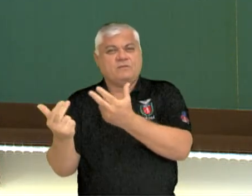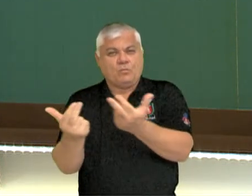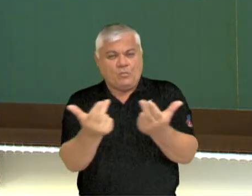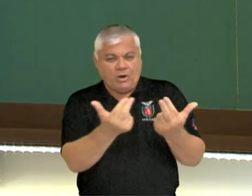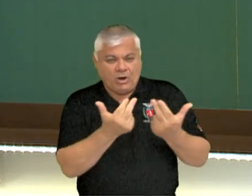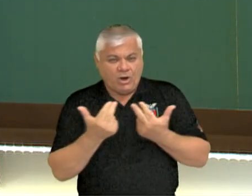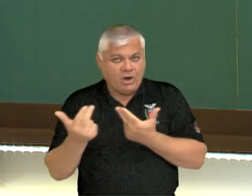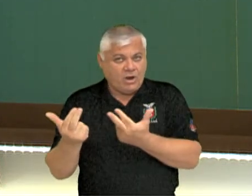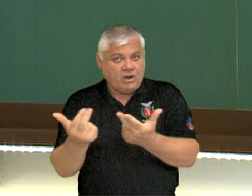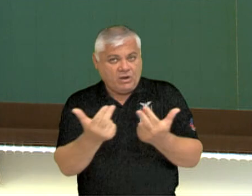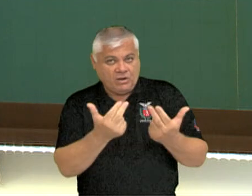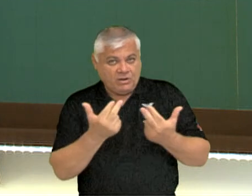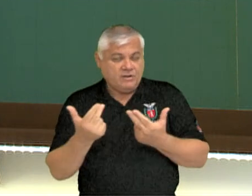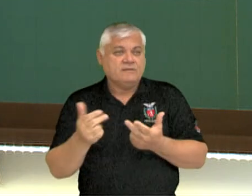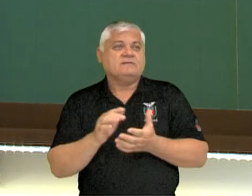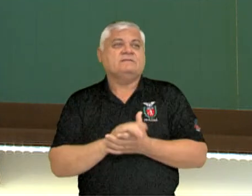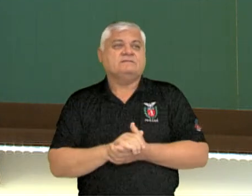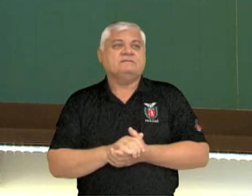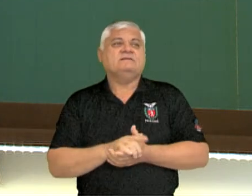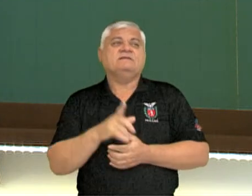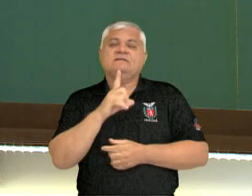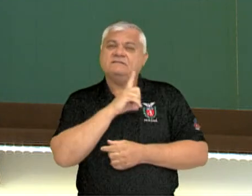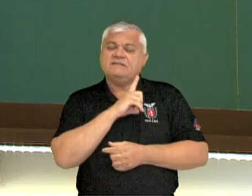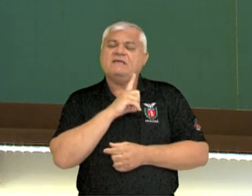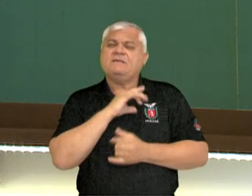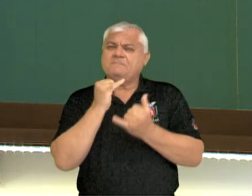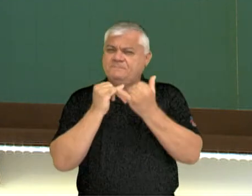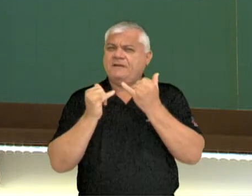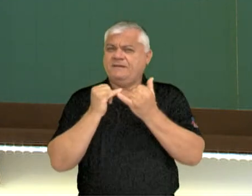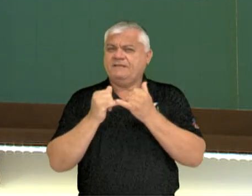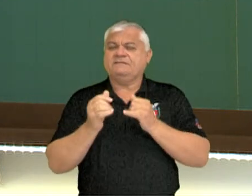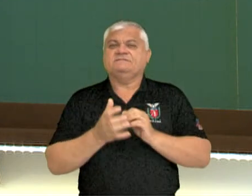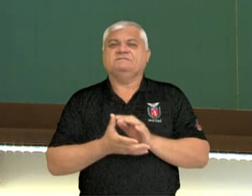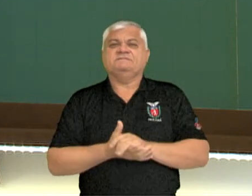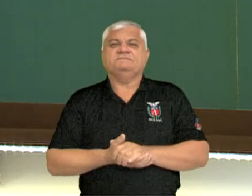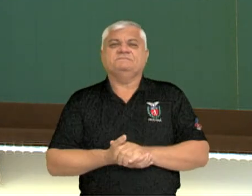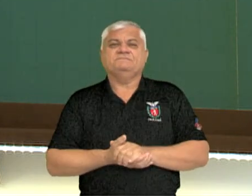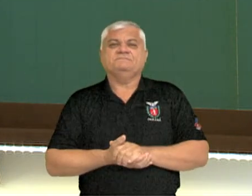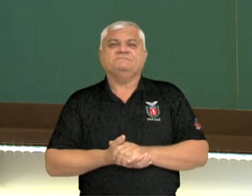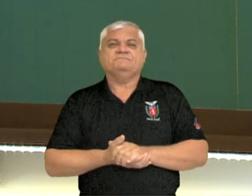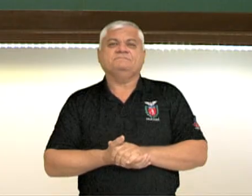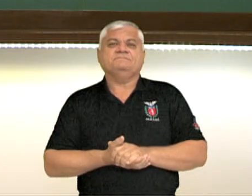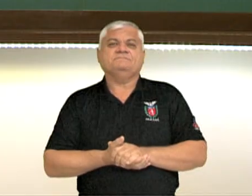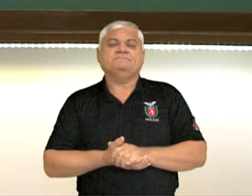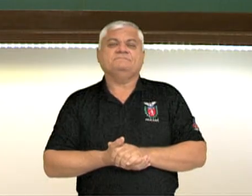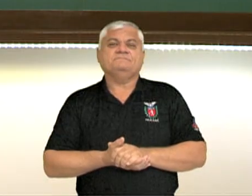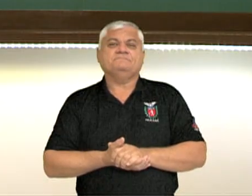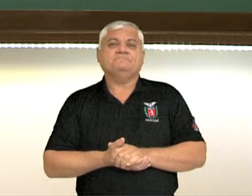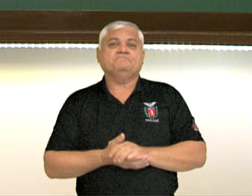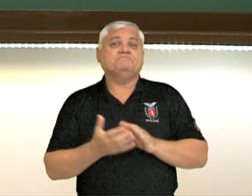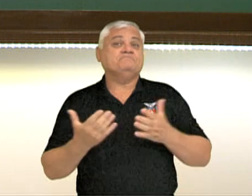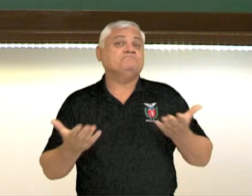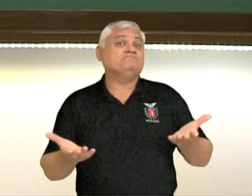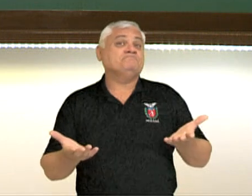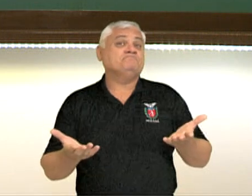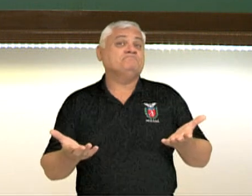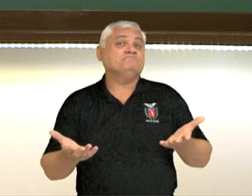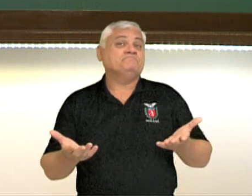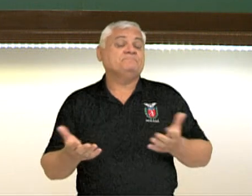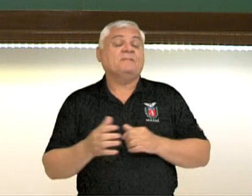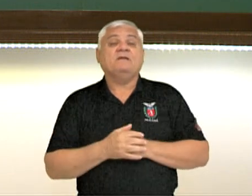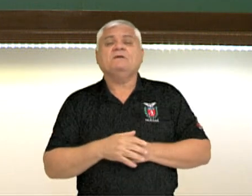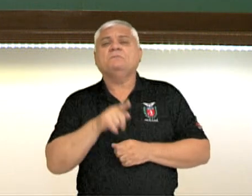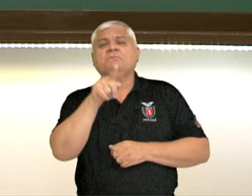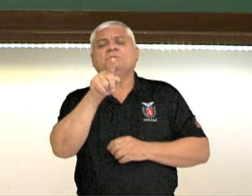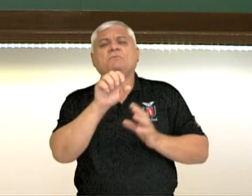grupos de seres, né? Apresentem semelhança entre elas. E aí, quais são então